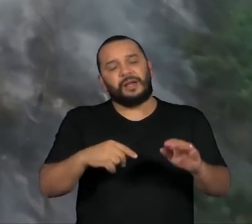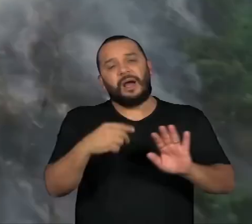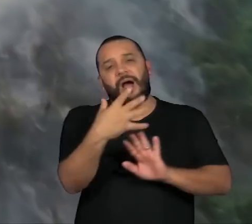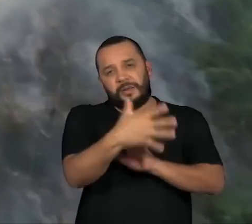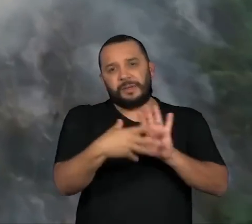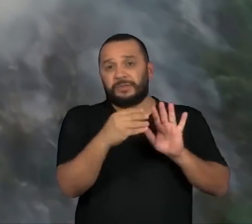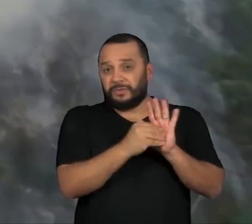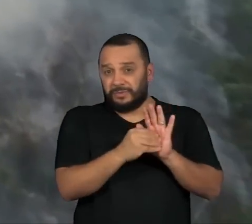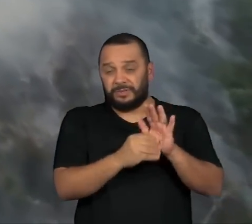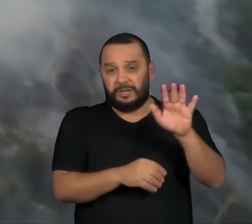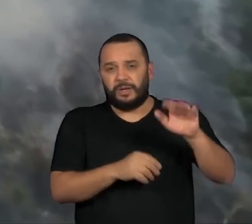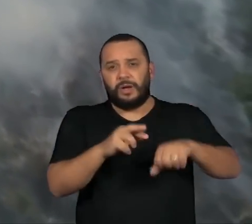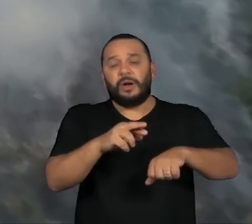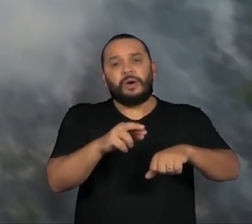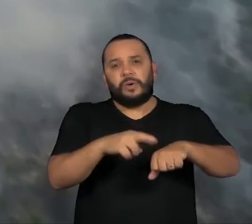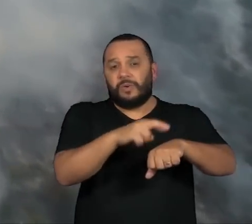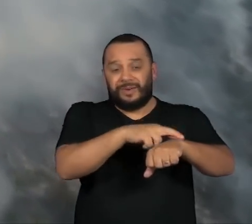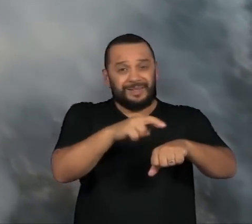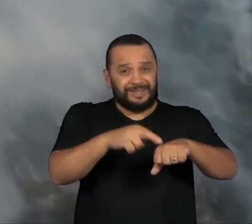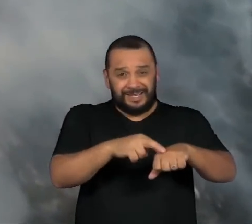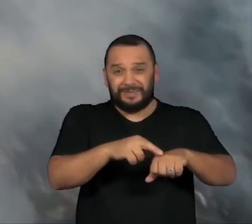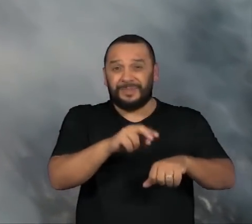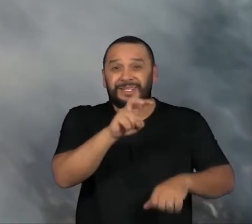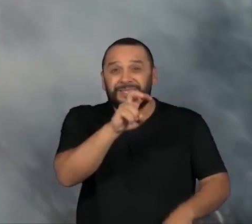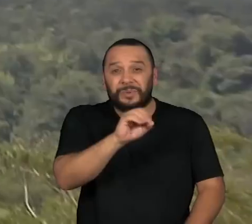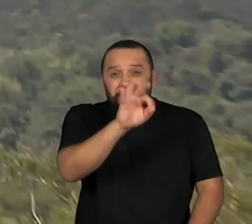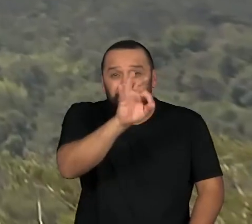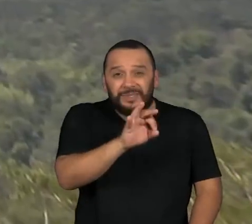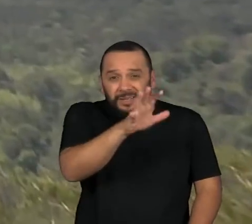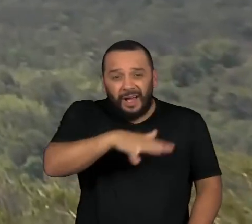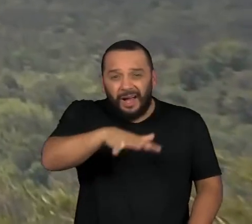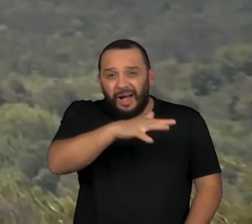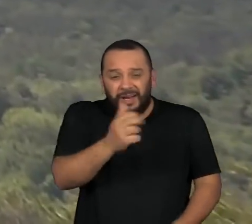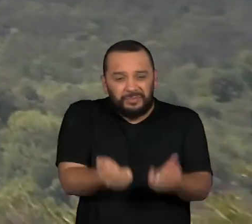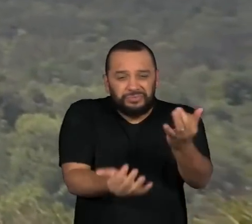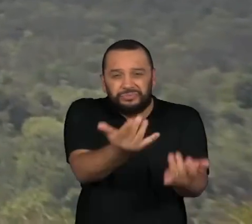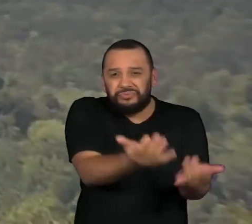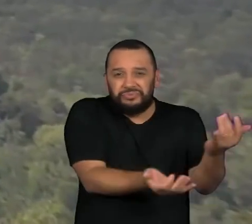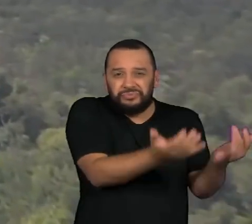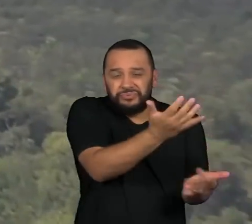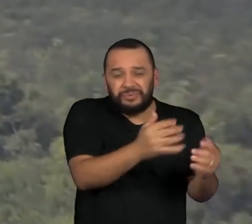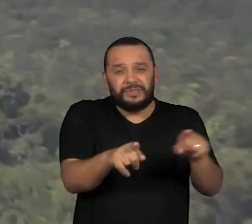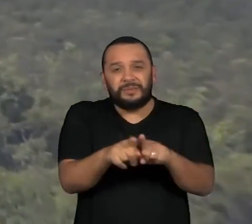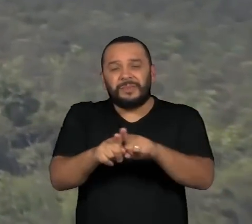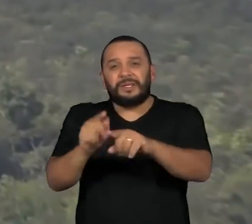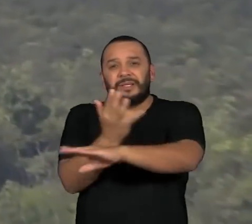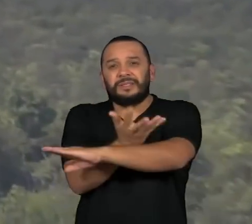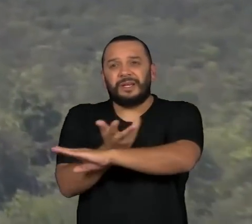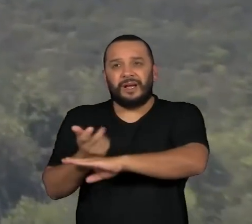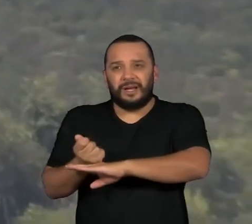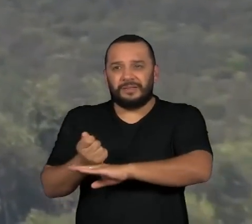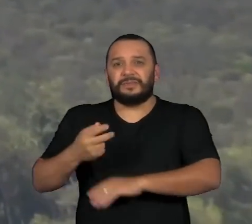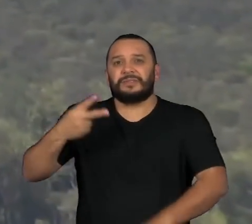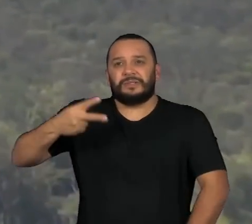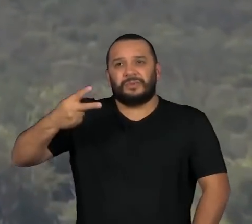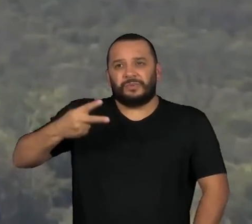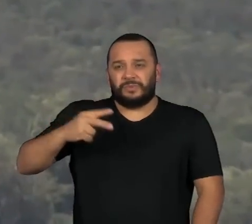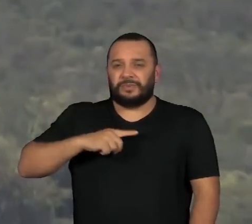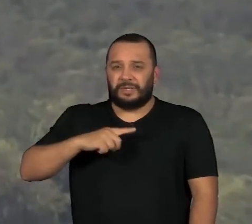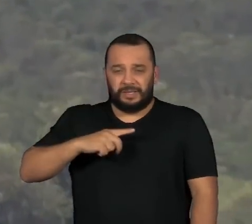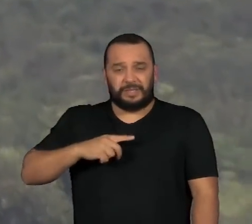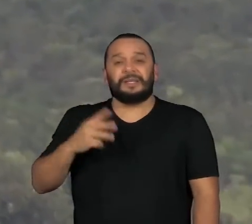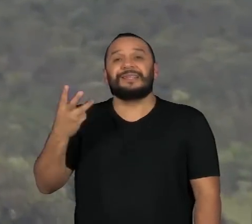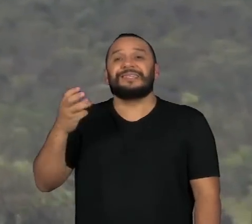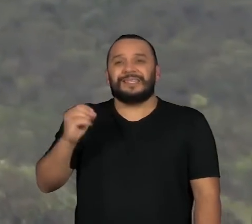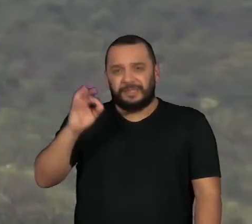Roraima responde por metade da área consumida pelo fogo. O bioma cerrado ficou em segundo lugar, com 30%